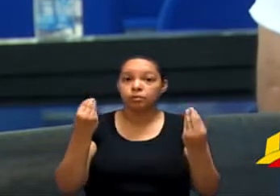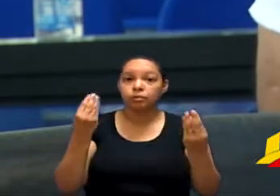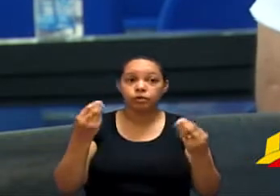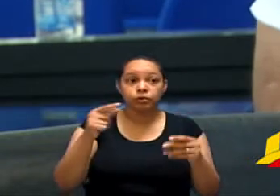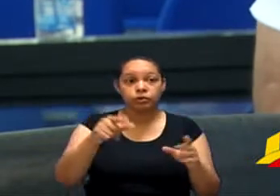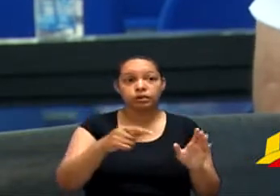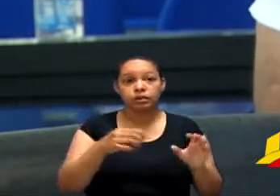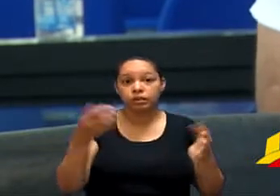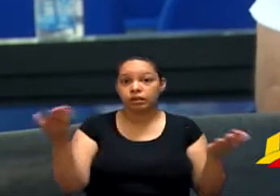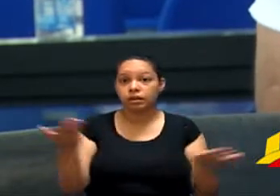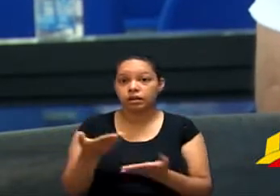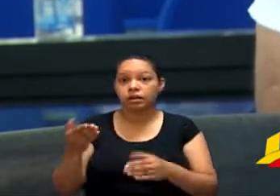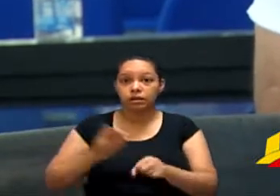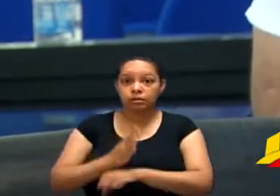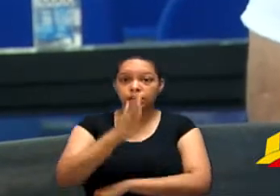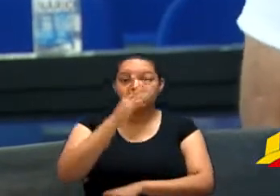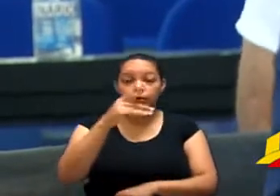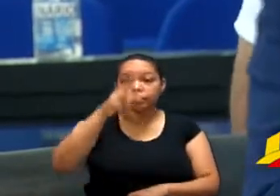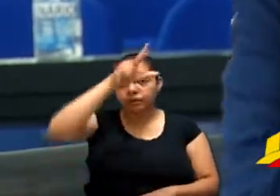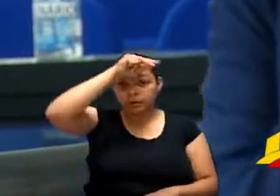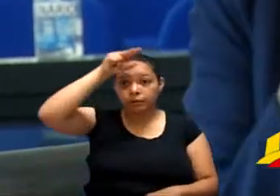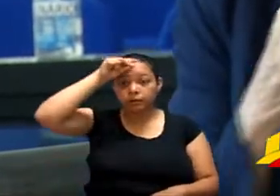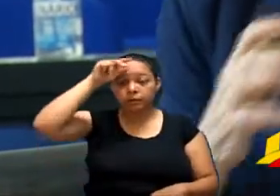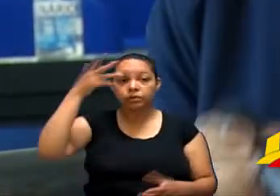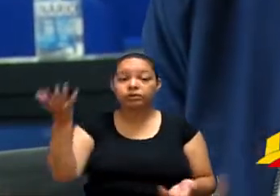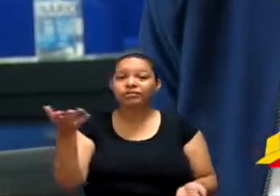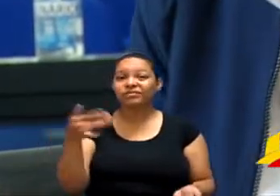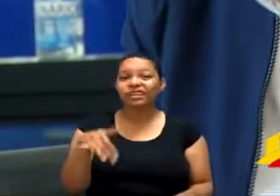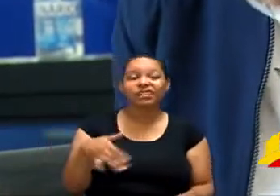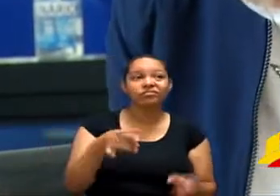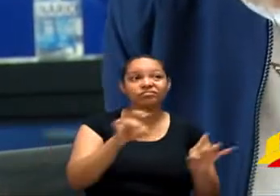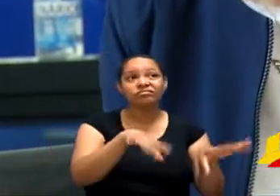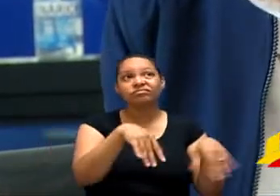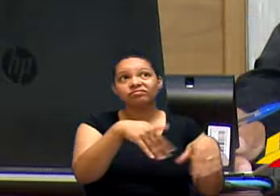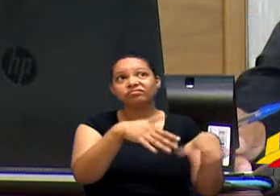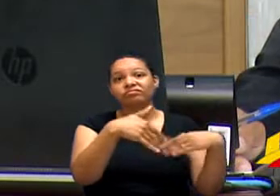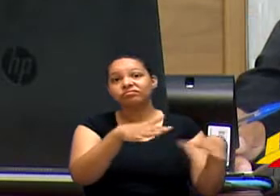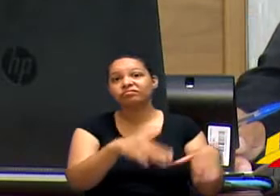prova se aqui a prefeitura ignora é isso